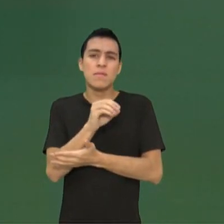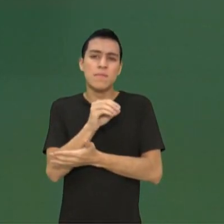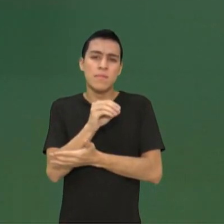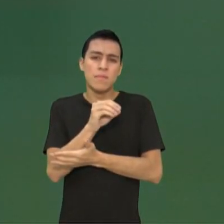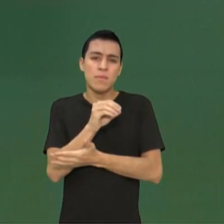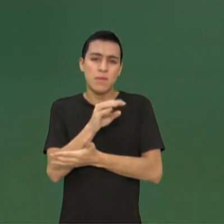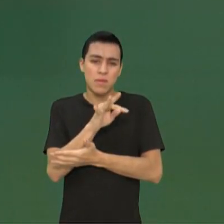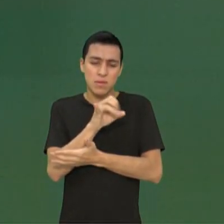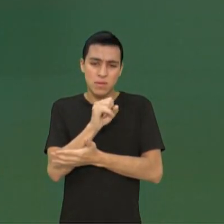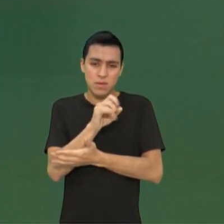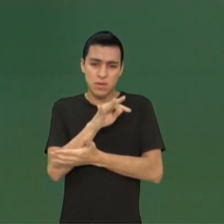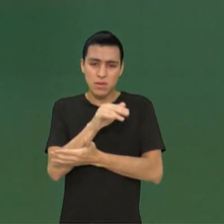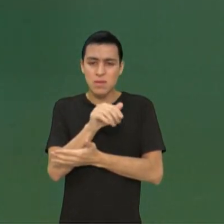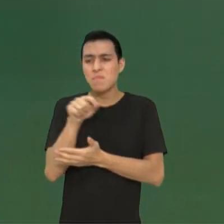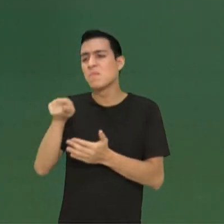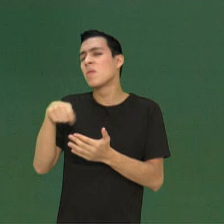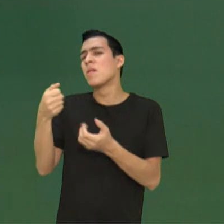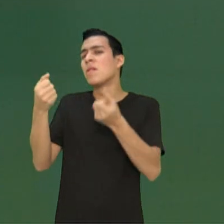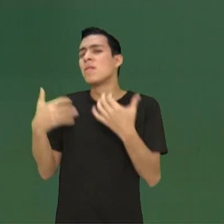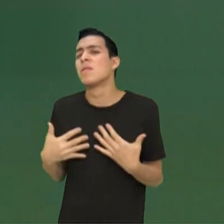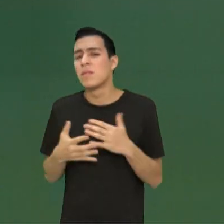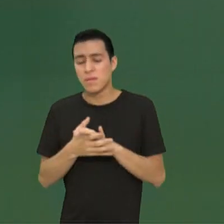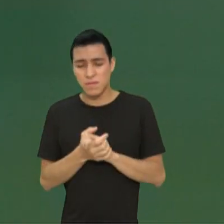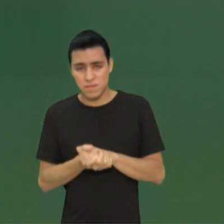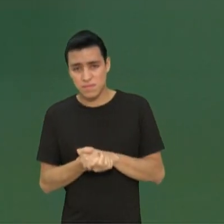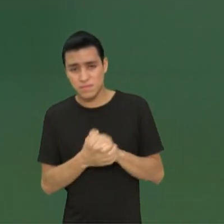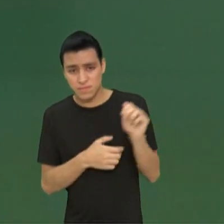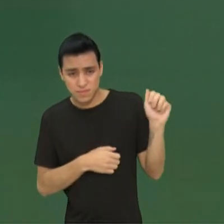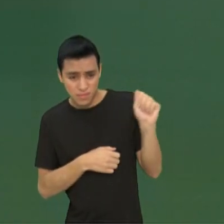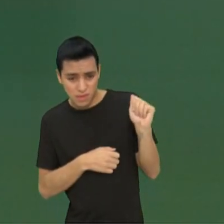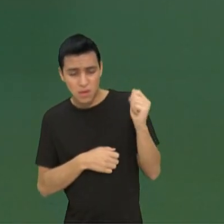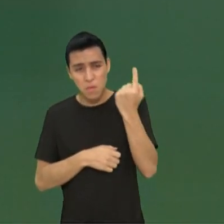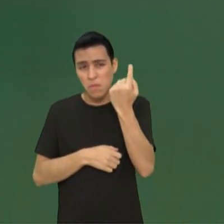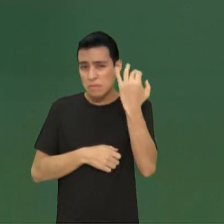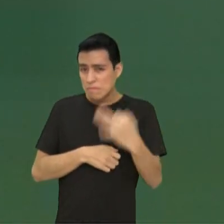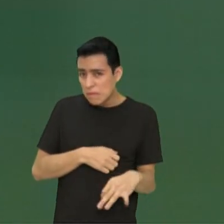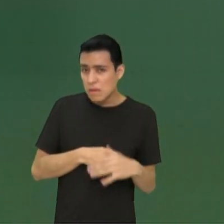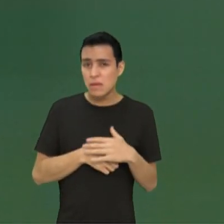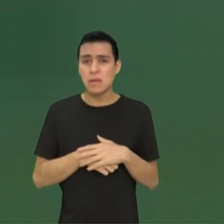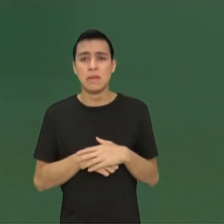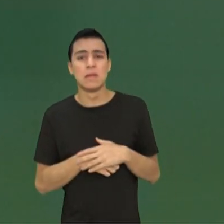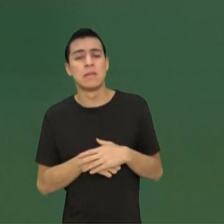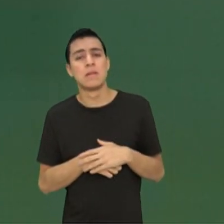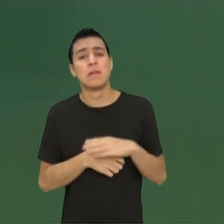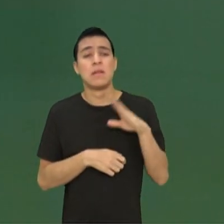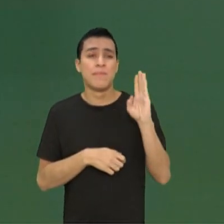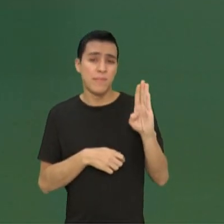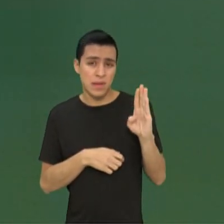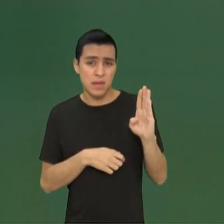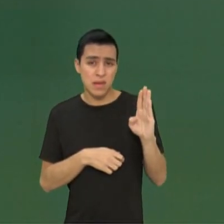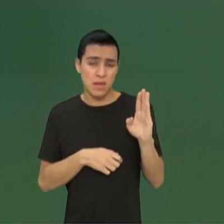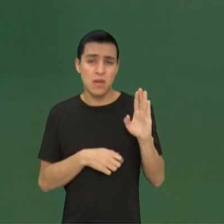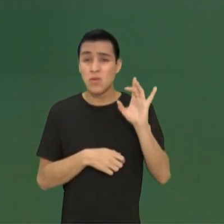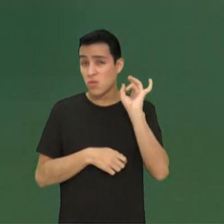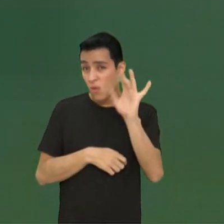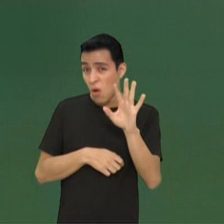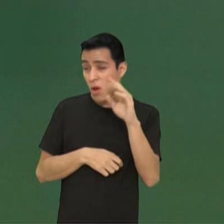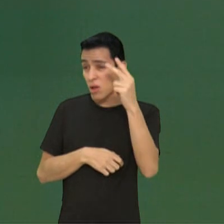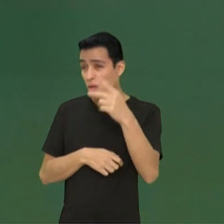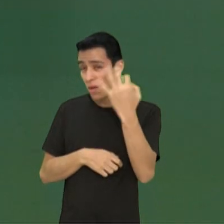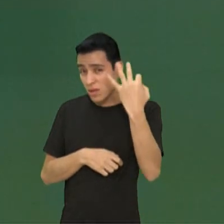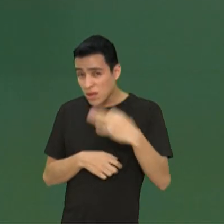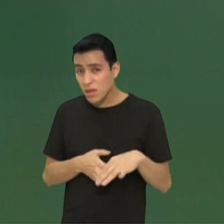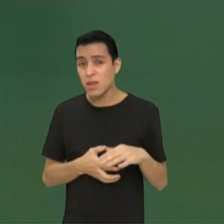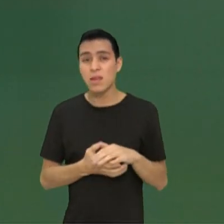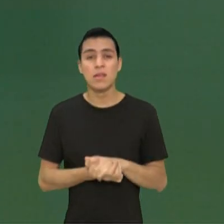Sobre elas, diga, letra A, somente a 1 está correta? Letra B, somente a 2